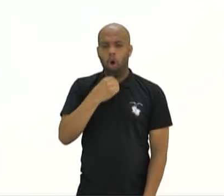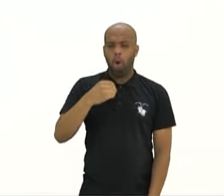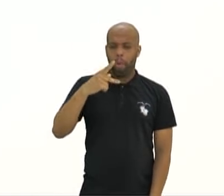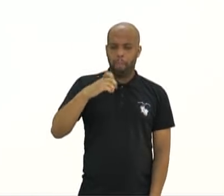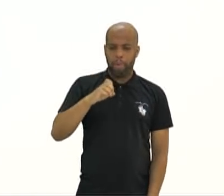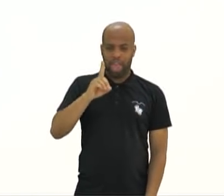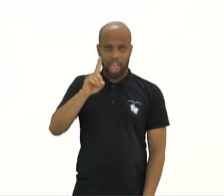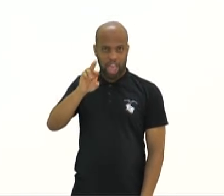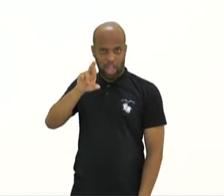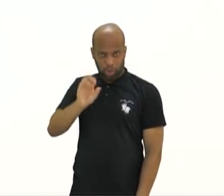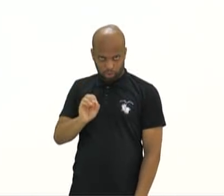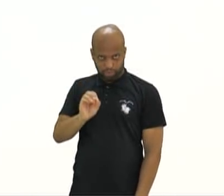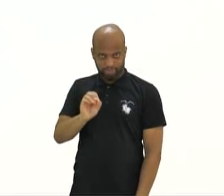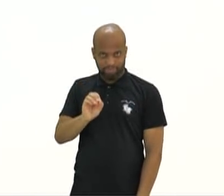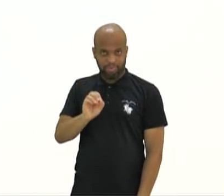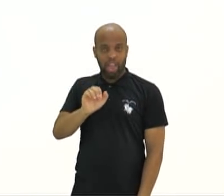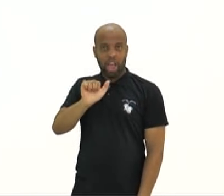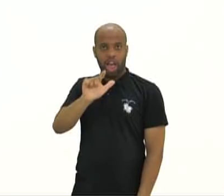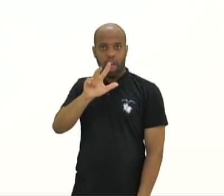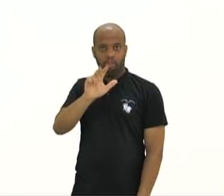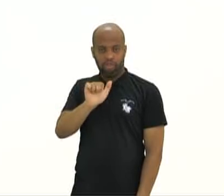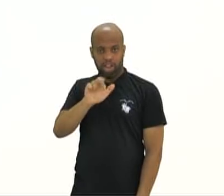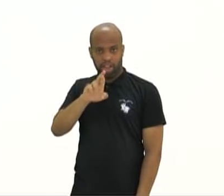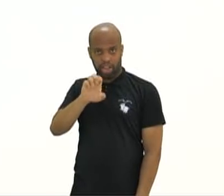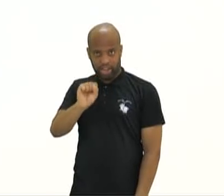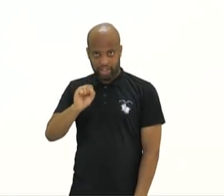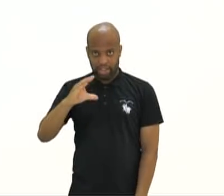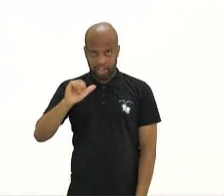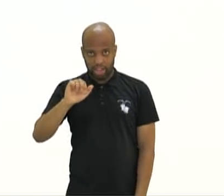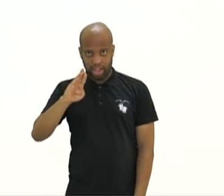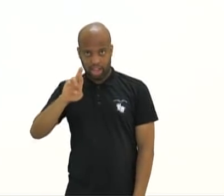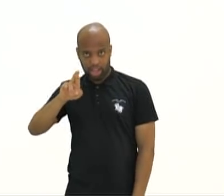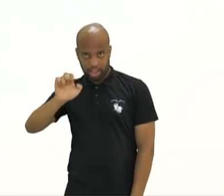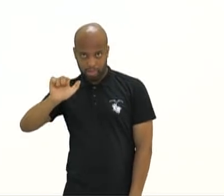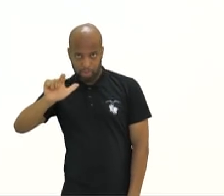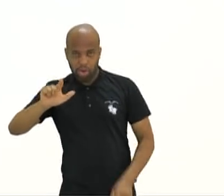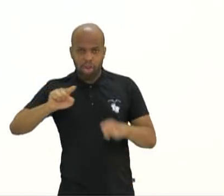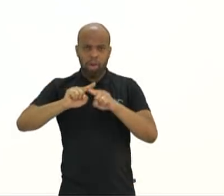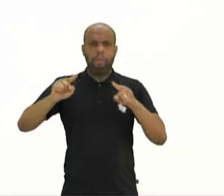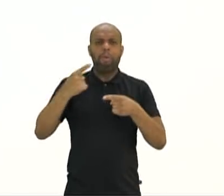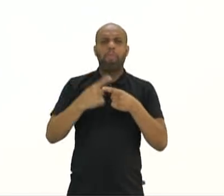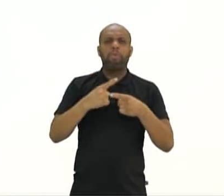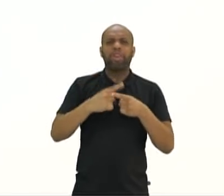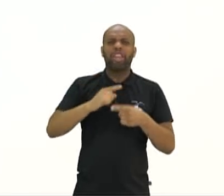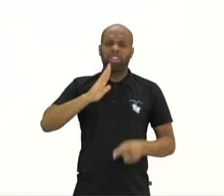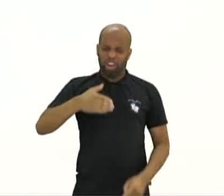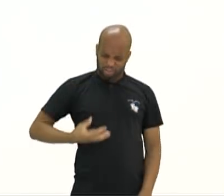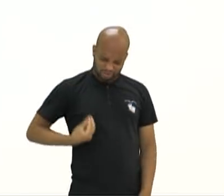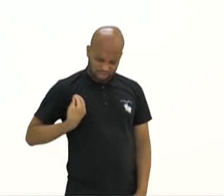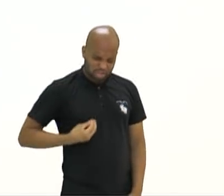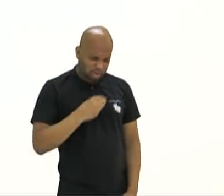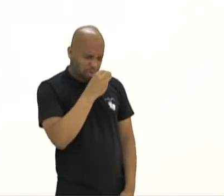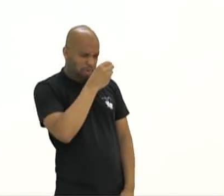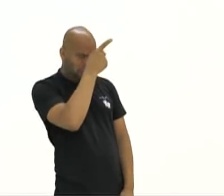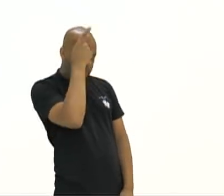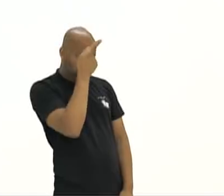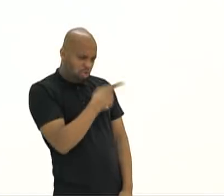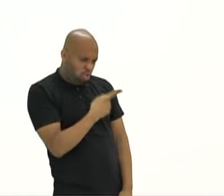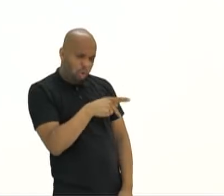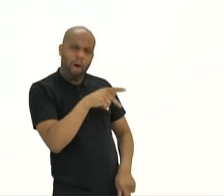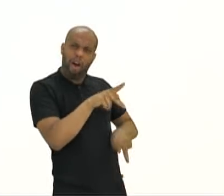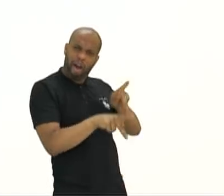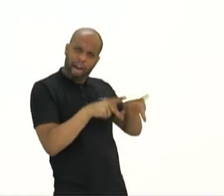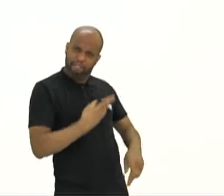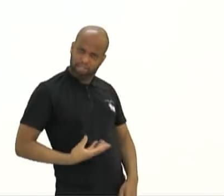isso não é novidade, eu já sabia desde o jardim da infância. Mas por que já havia então gente vivendo aqui? Já tinha uma